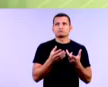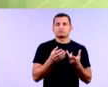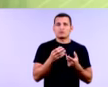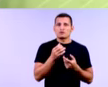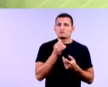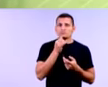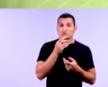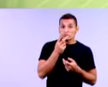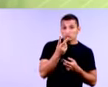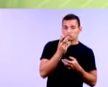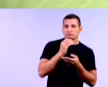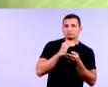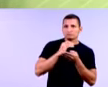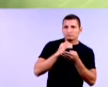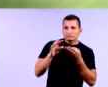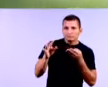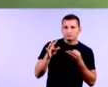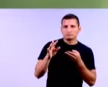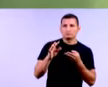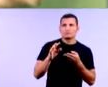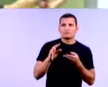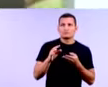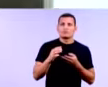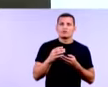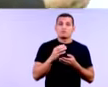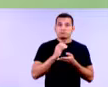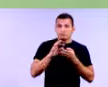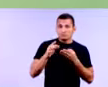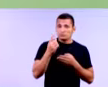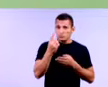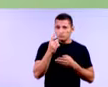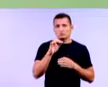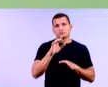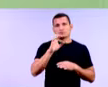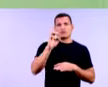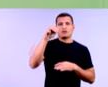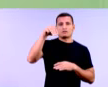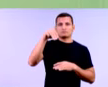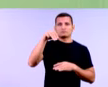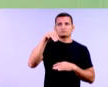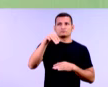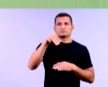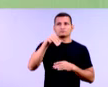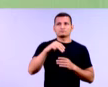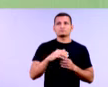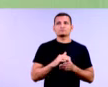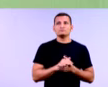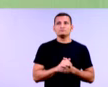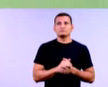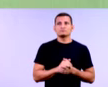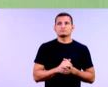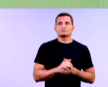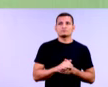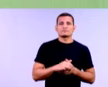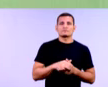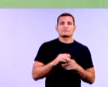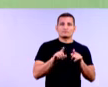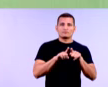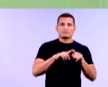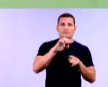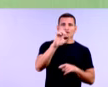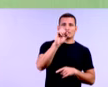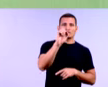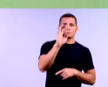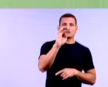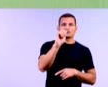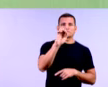2 anexos. Mas quando eu estou mandando só um, então, em anexo. Estão anexos, também não